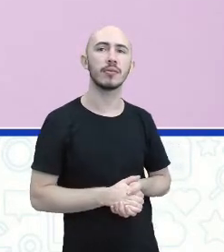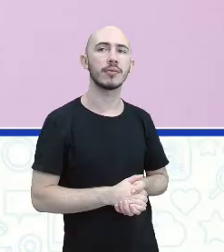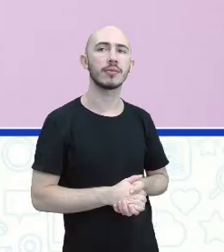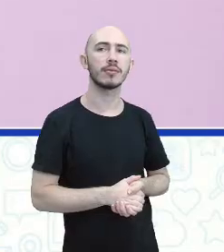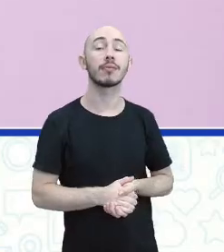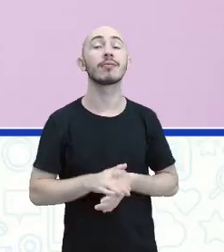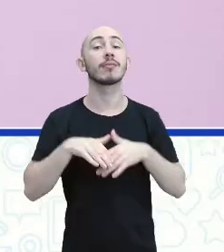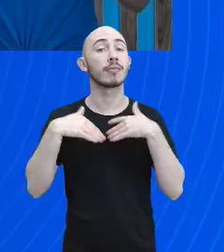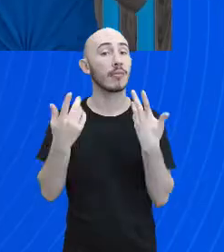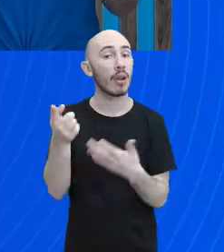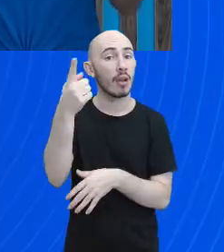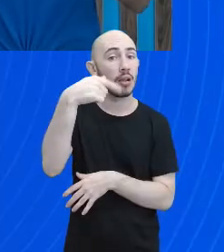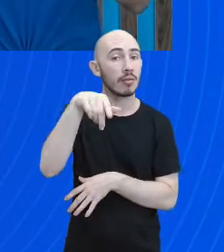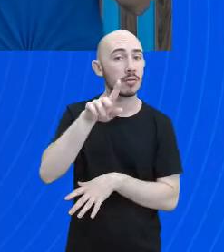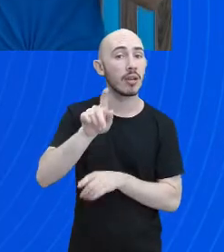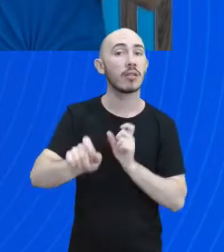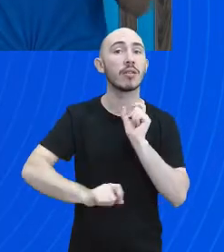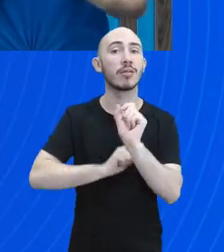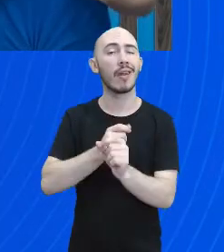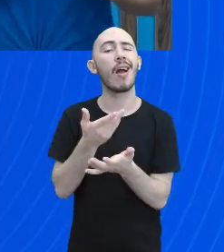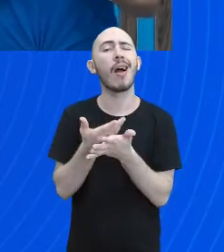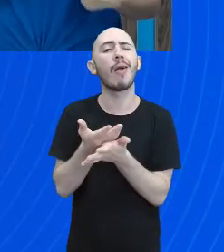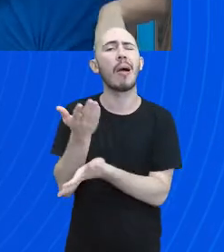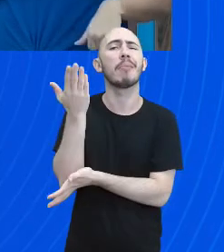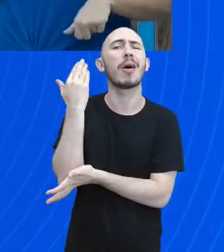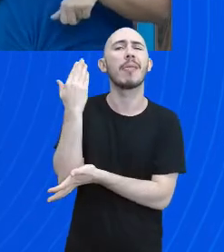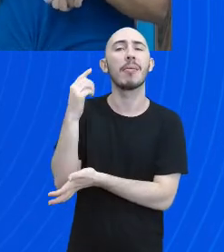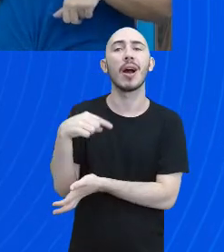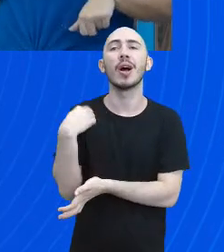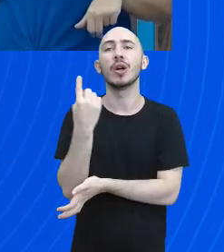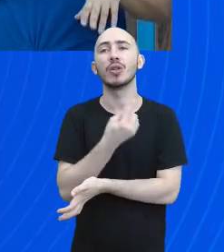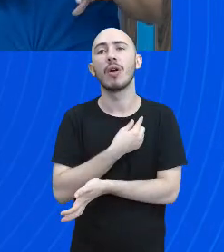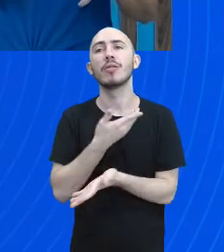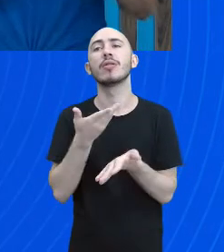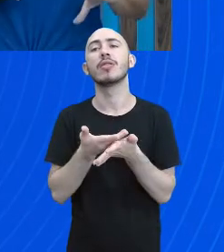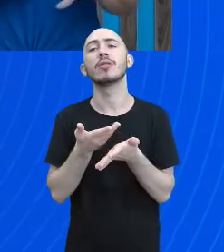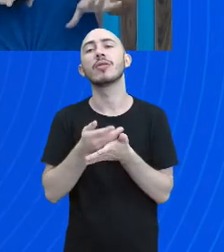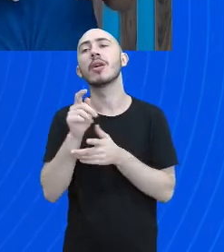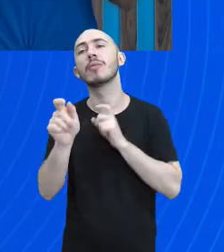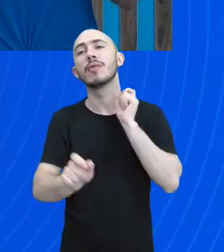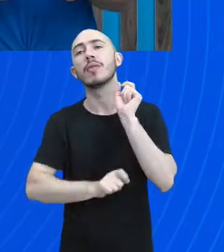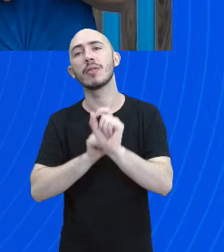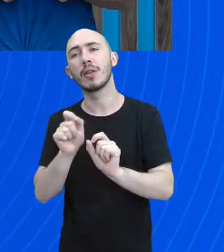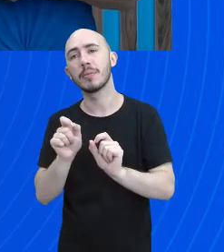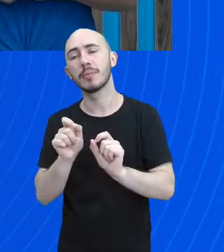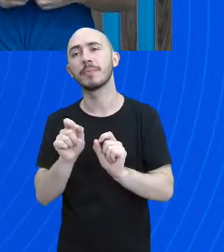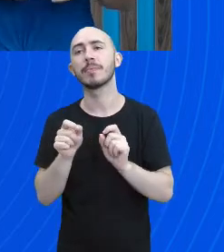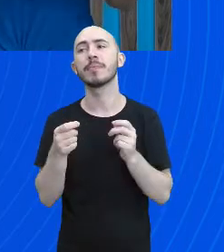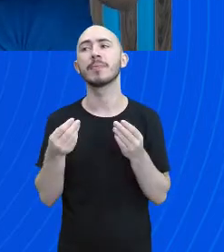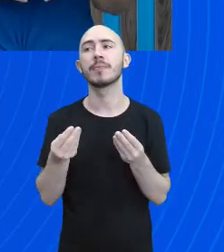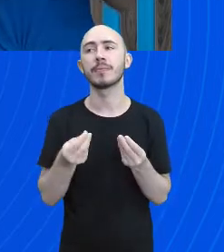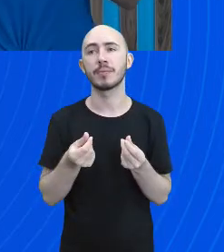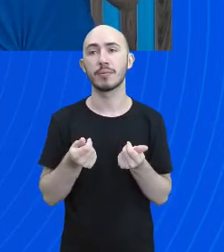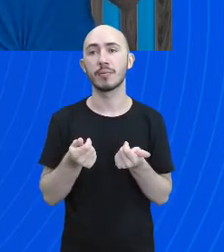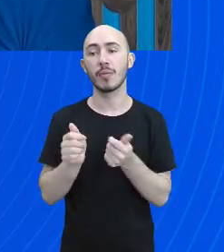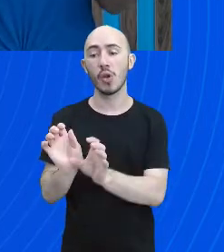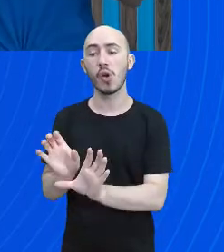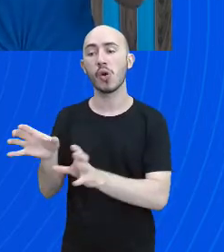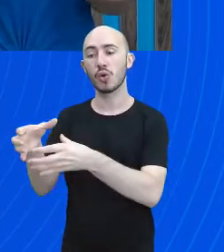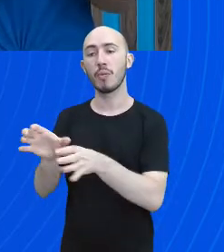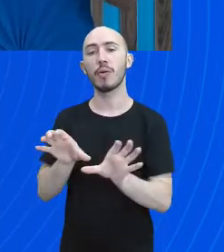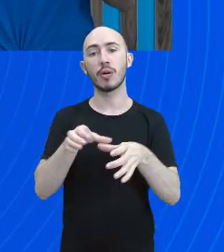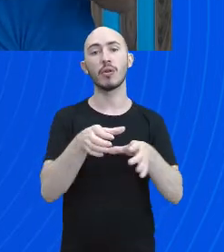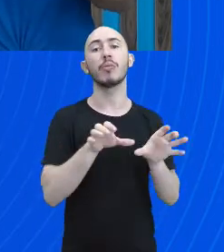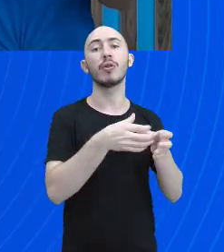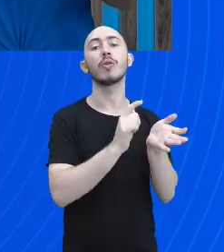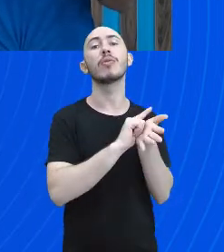E aí, há muitas aulas atrás, a gente estava vendo o quê? A gente estava vendo os agrupamentos de